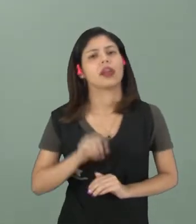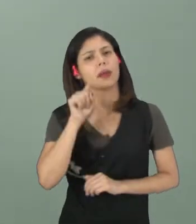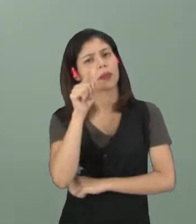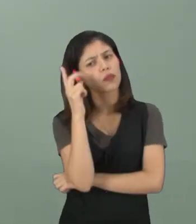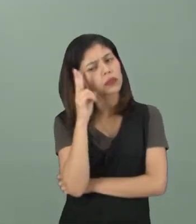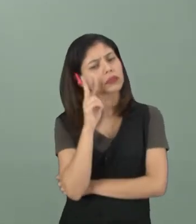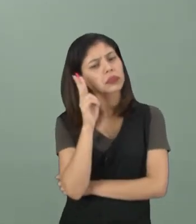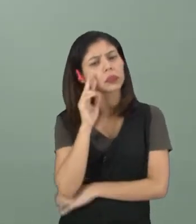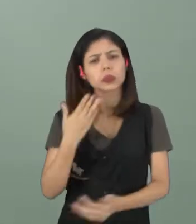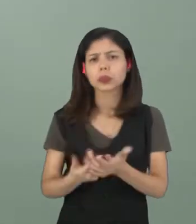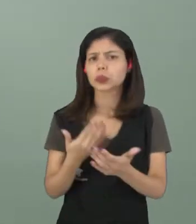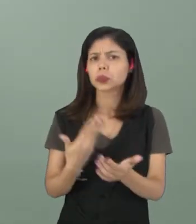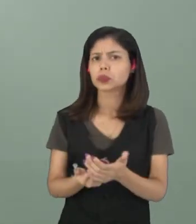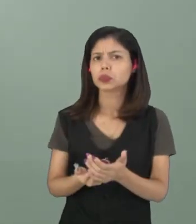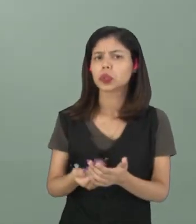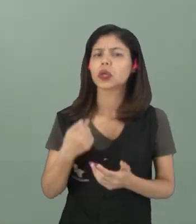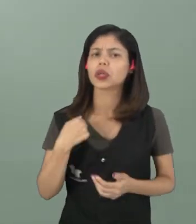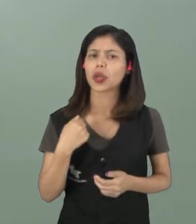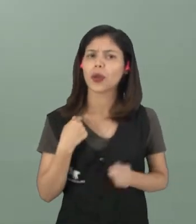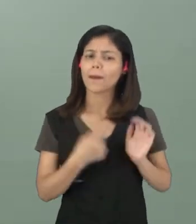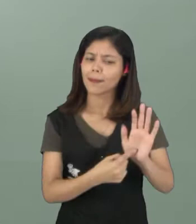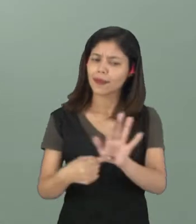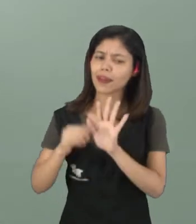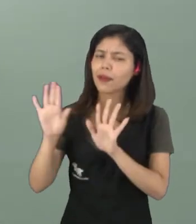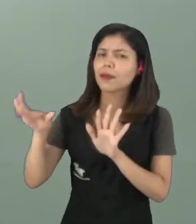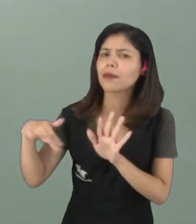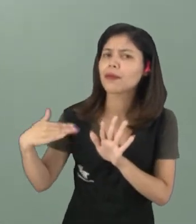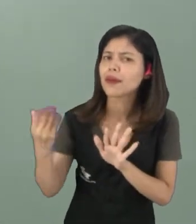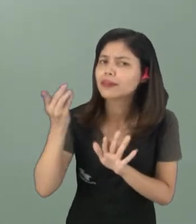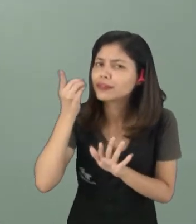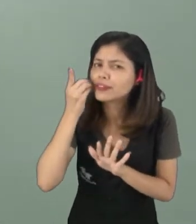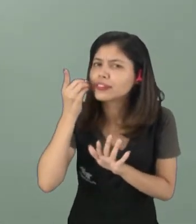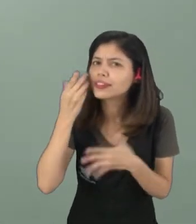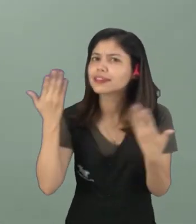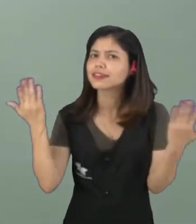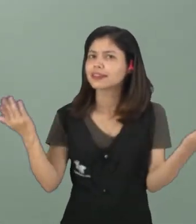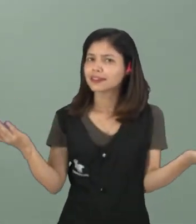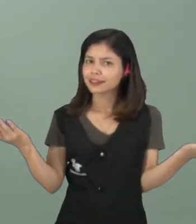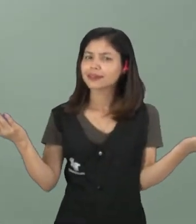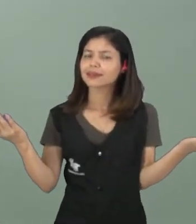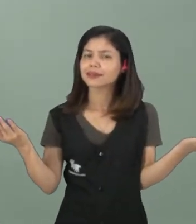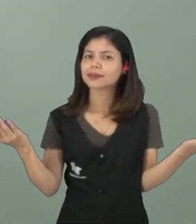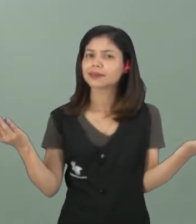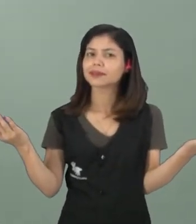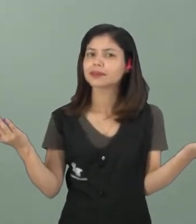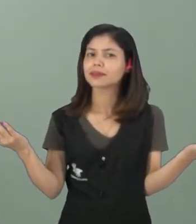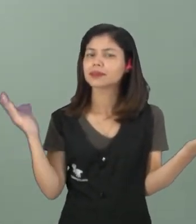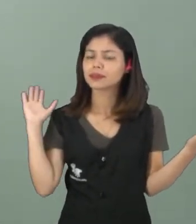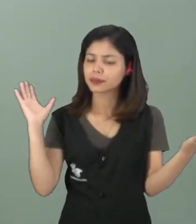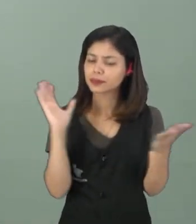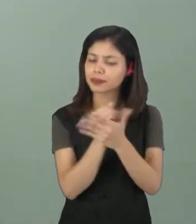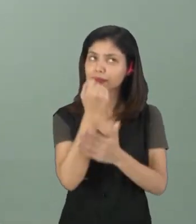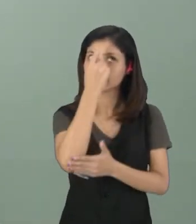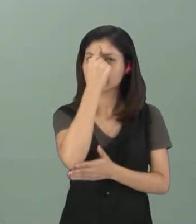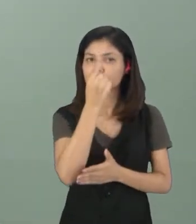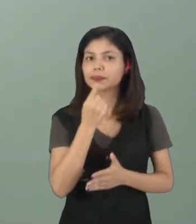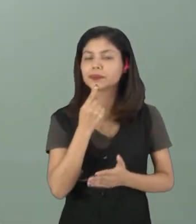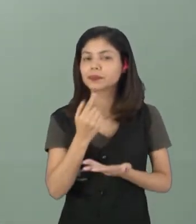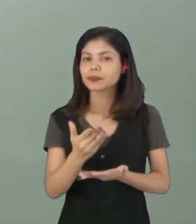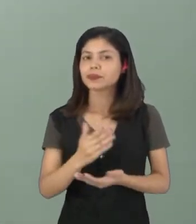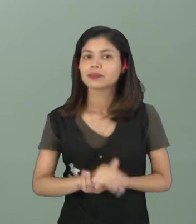Você lembra naquela aula que eu fiquei de revelar não foi o aniversário de Rio Branco vamos pegar aqui